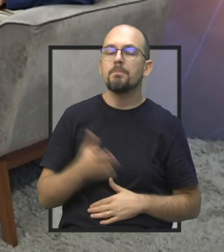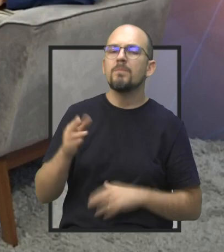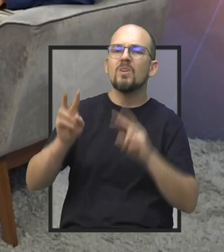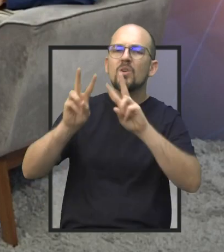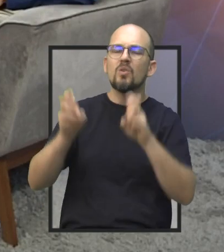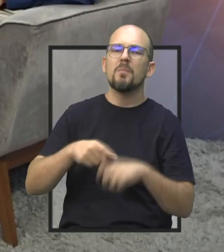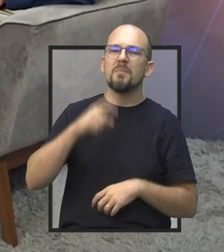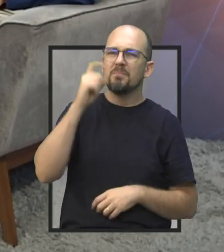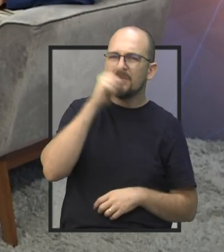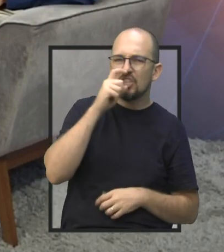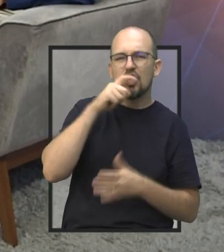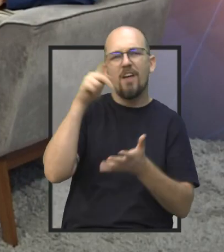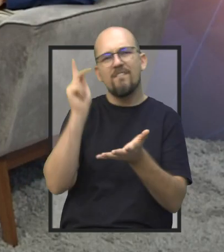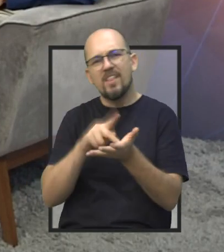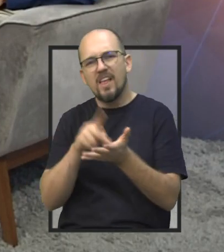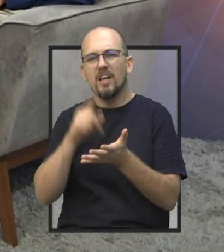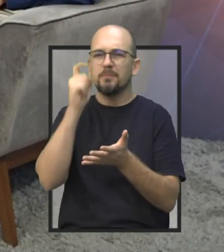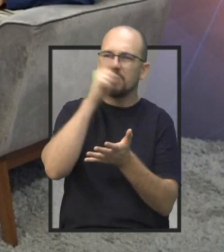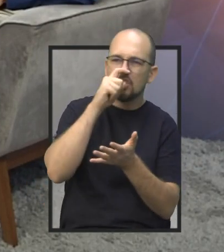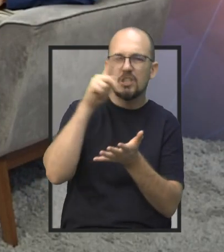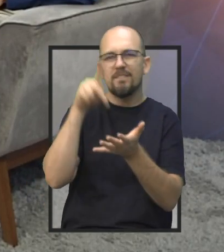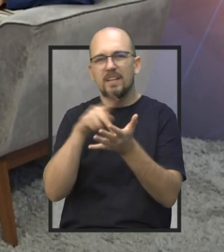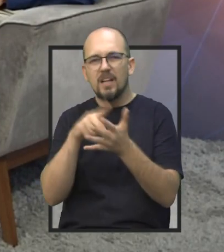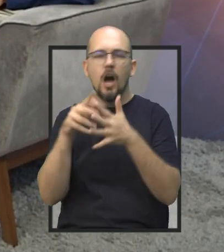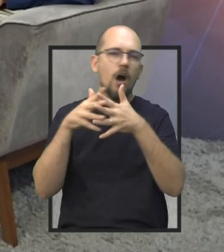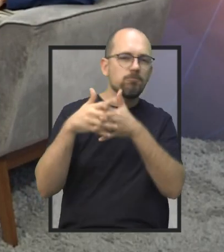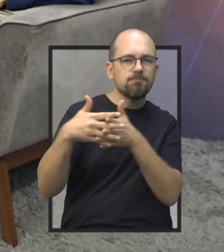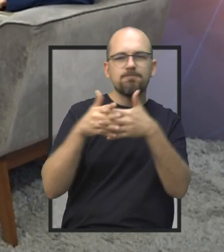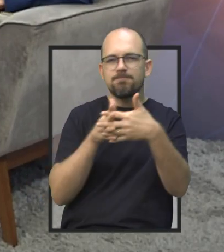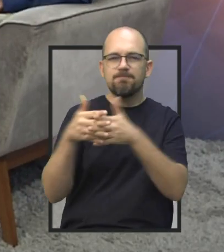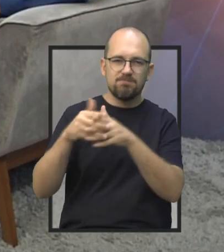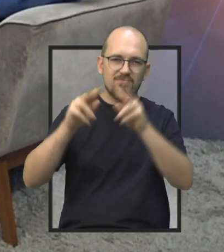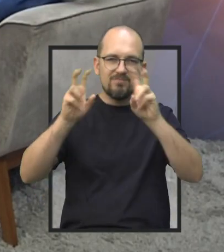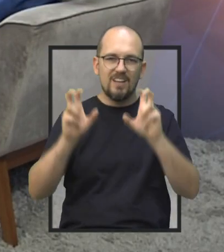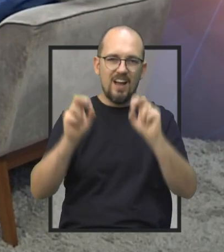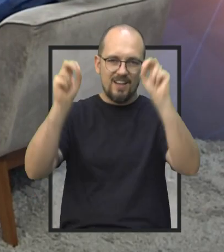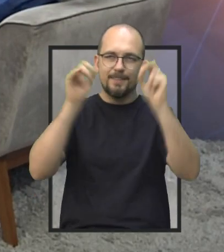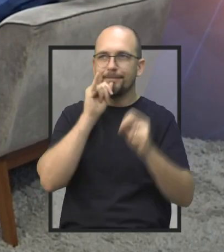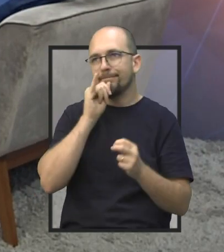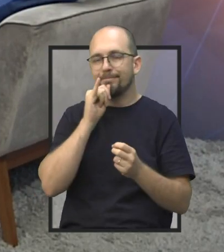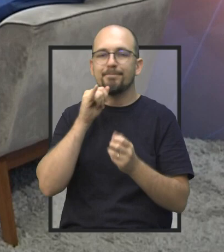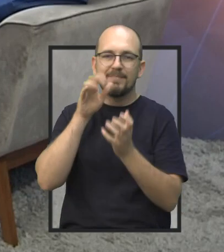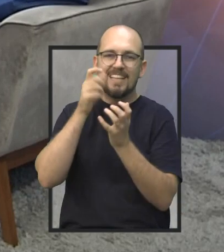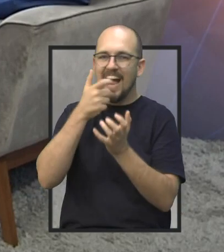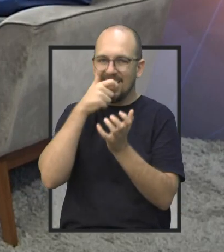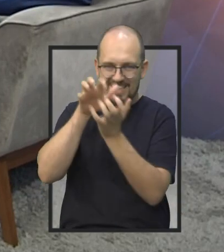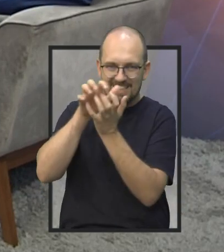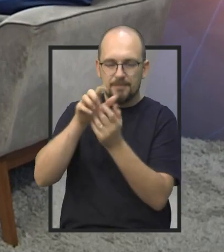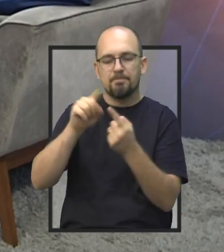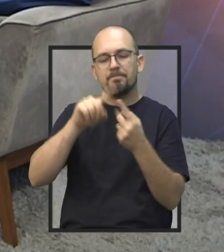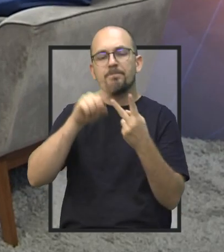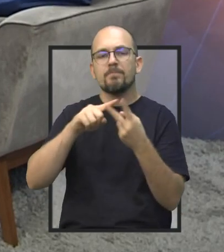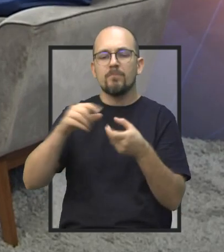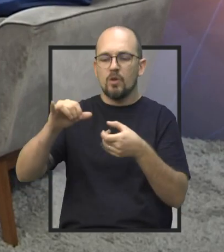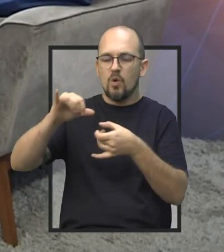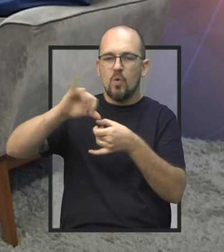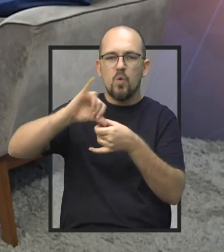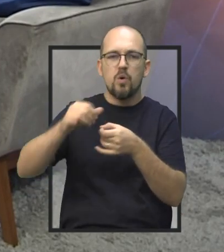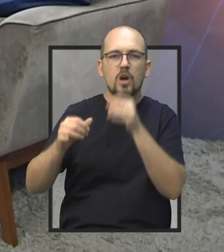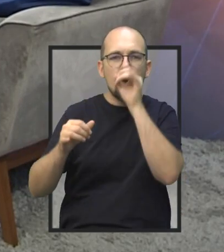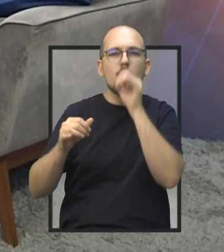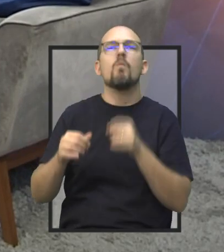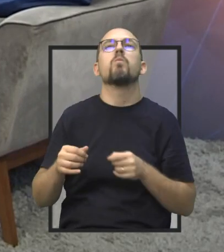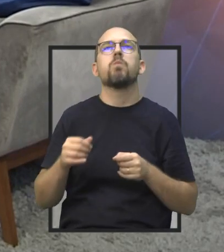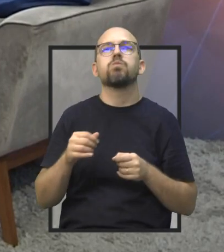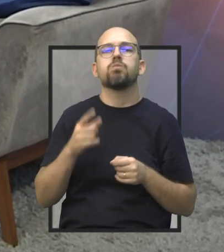verdades também em relação ao câncer de cabeça e pescoço, né? Nós falamos da prótese dentária, tem também os enxaguantes bucais, né? Muitas pessoas,